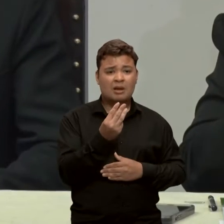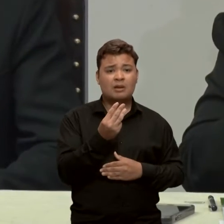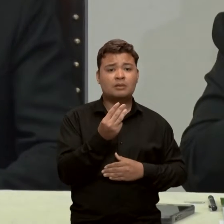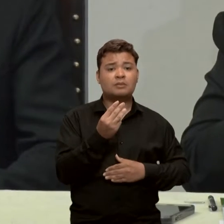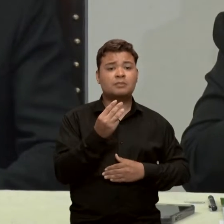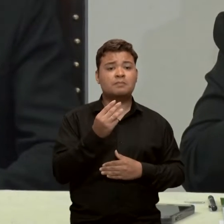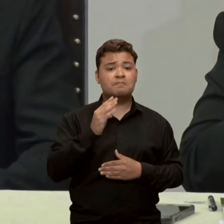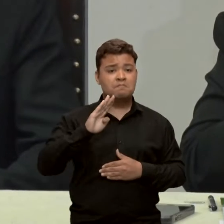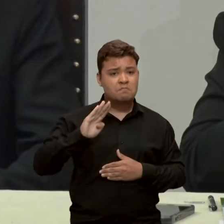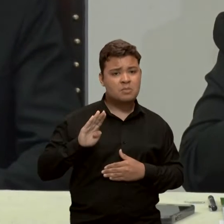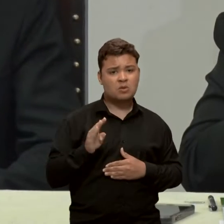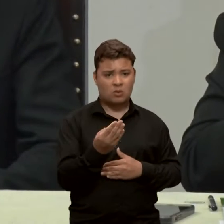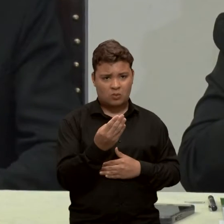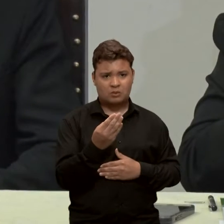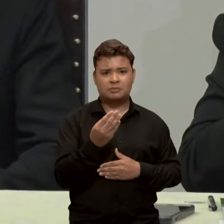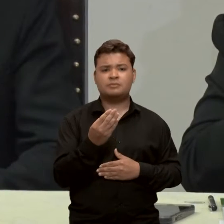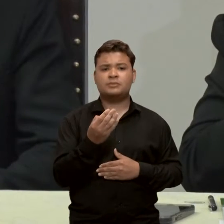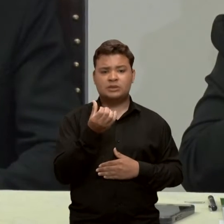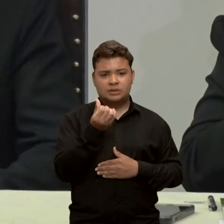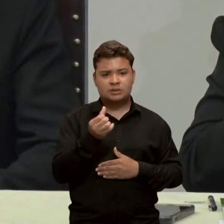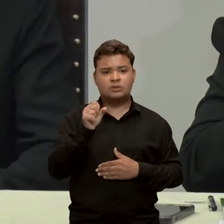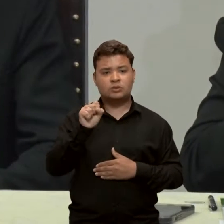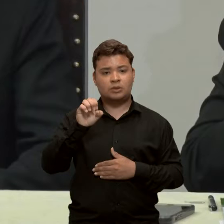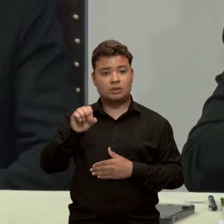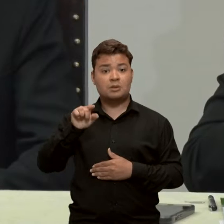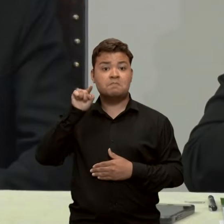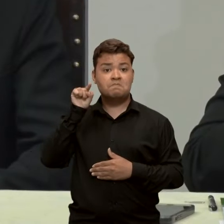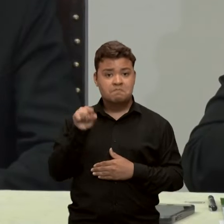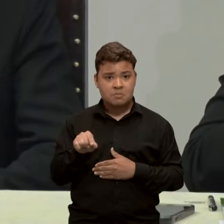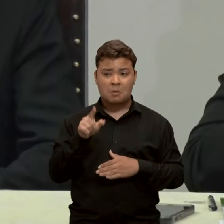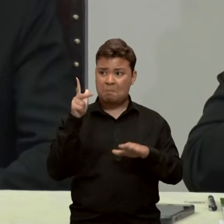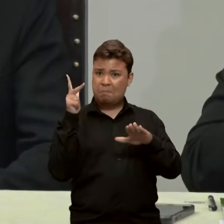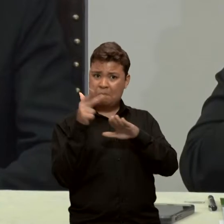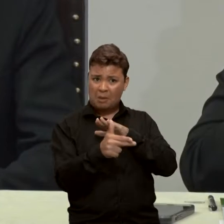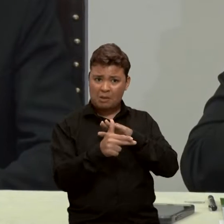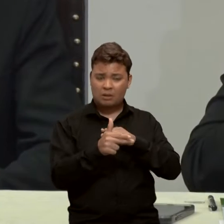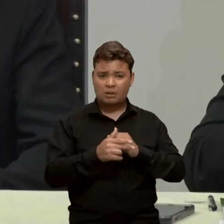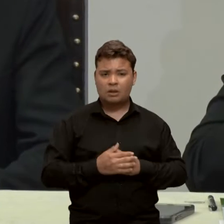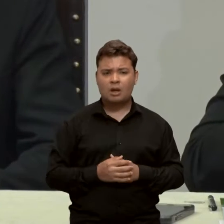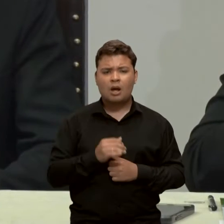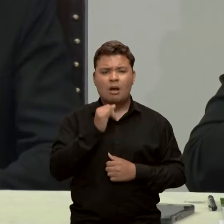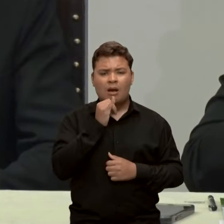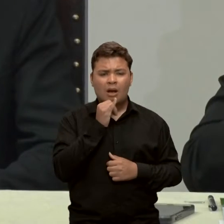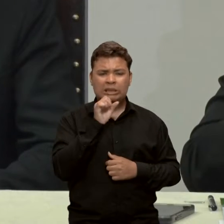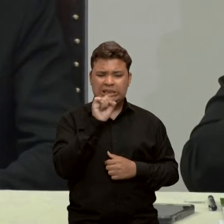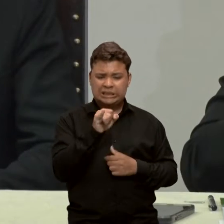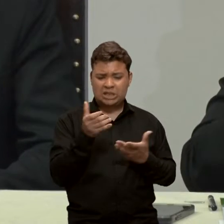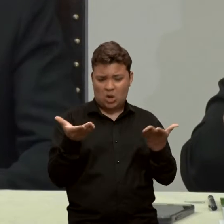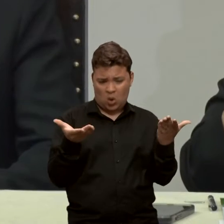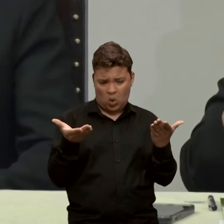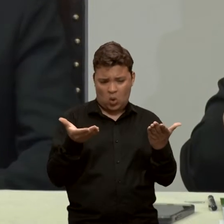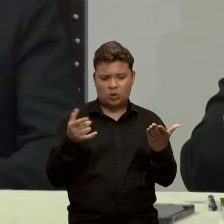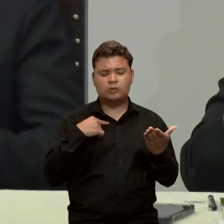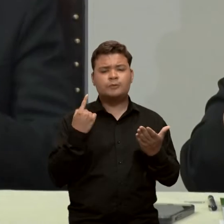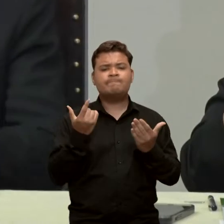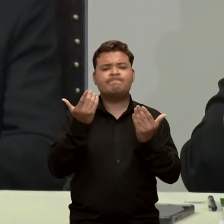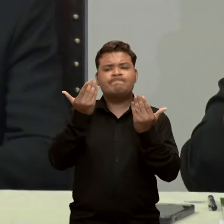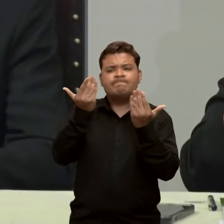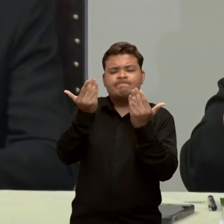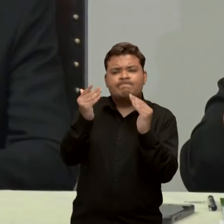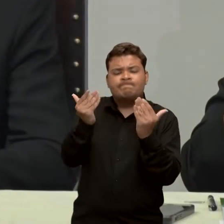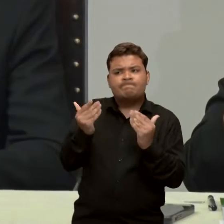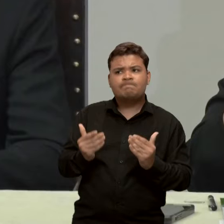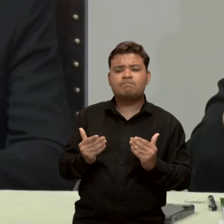3.680.000. Hoje, né, se nós fôssemos fazer uma análise do